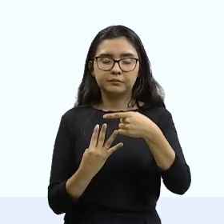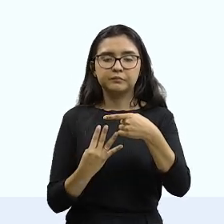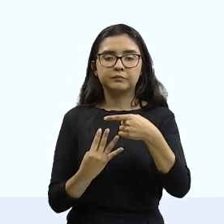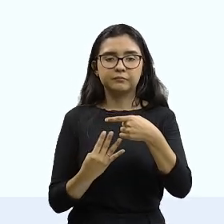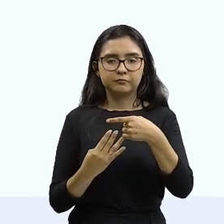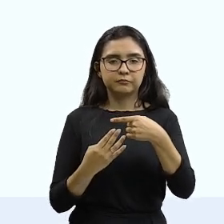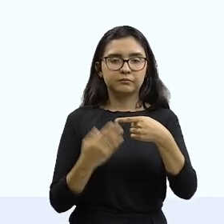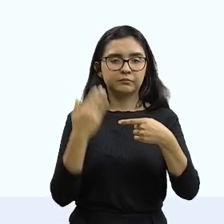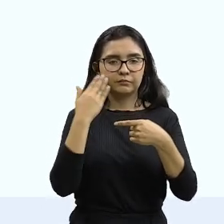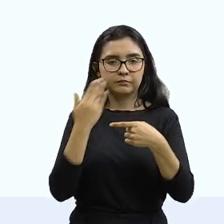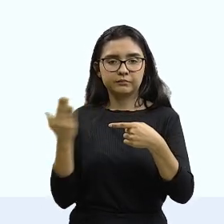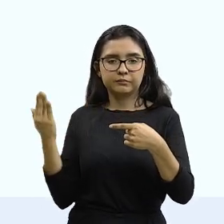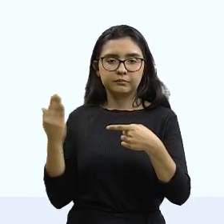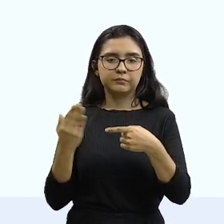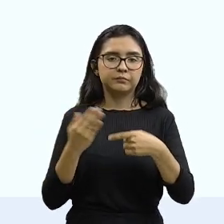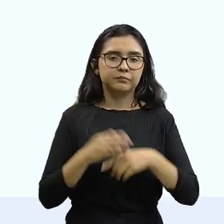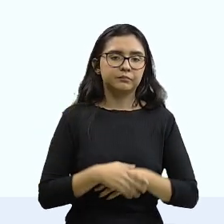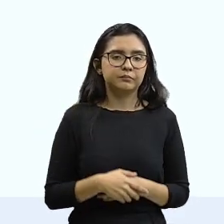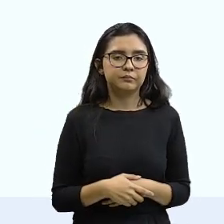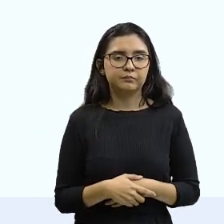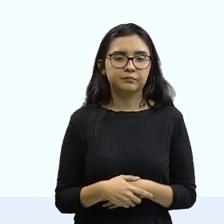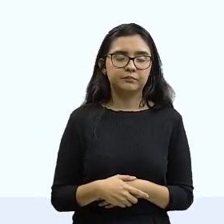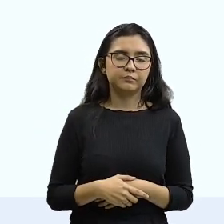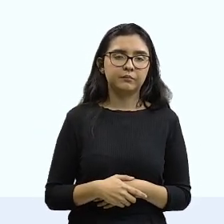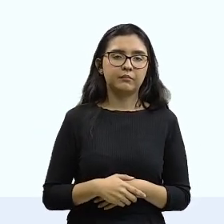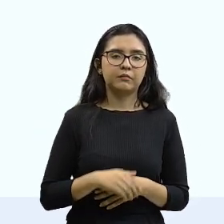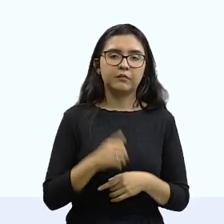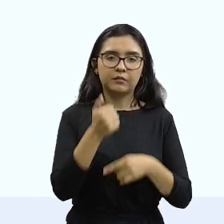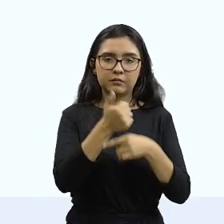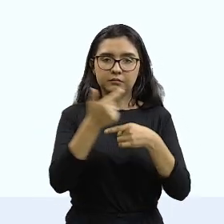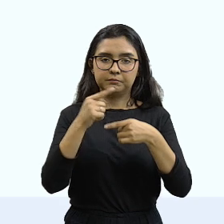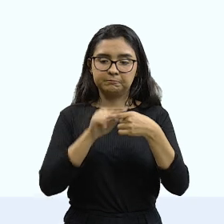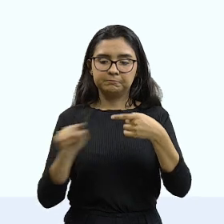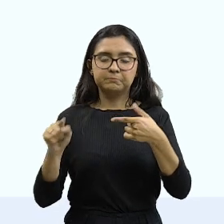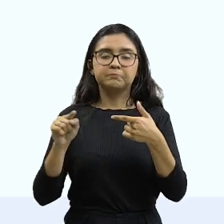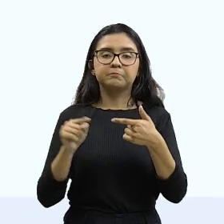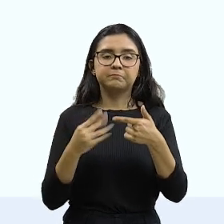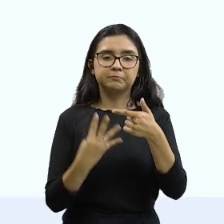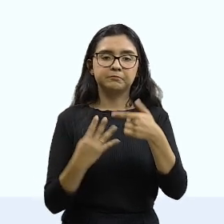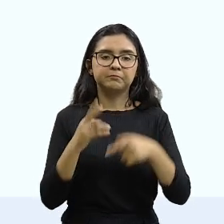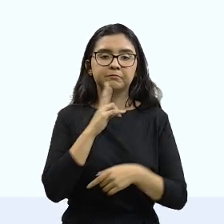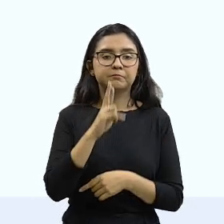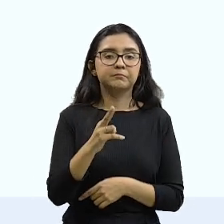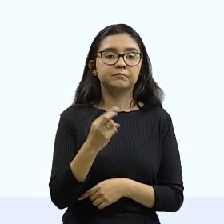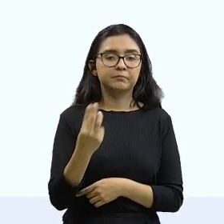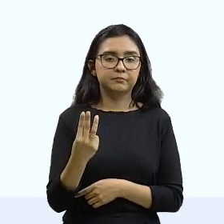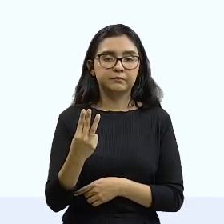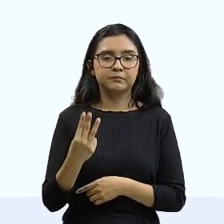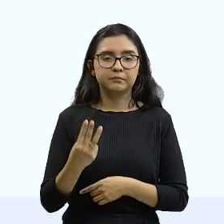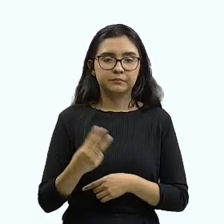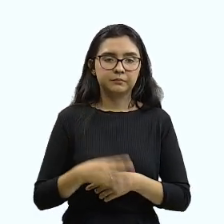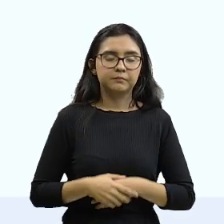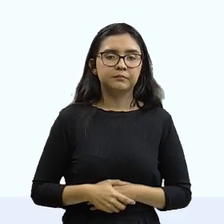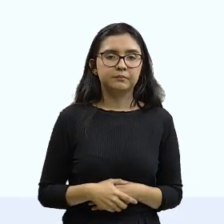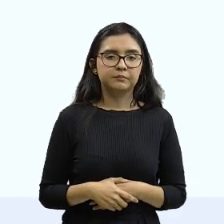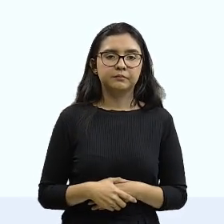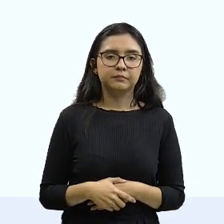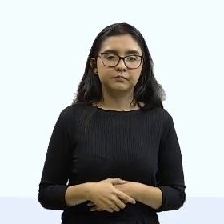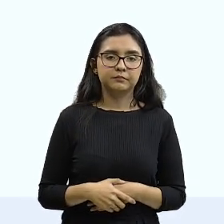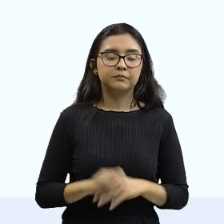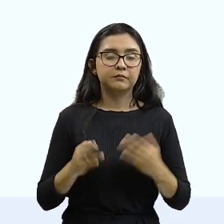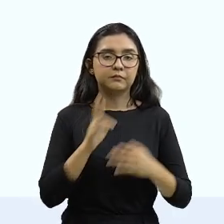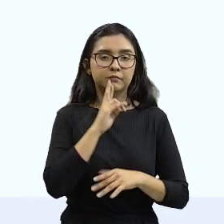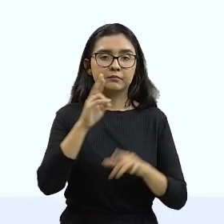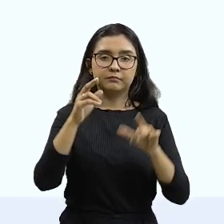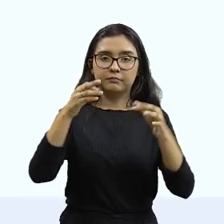aqui, ó. U e o I. 12 por 4, resistência de 3 ohm.